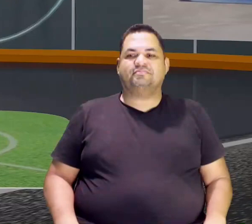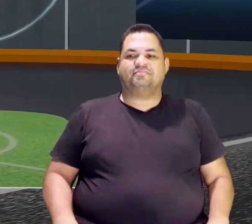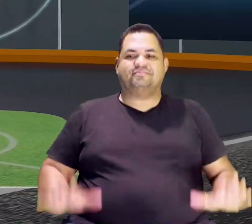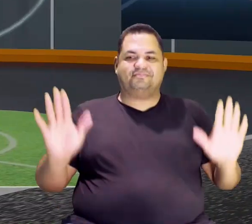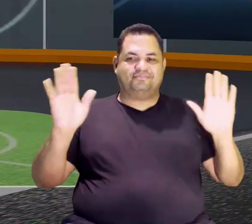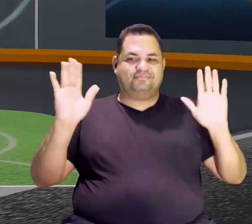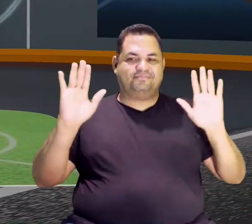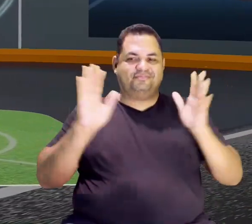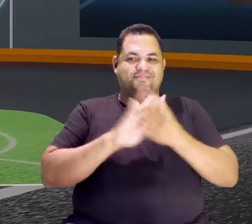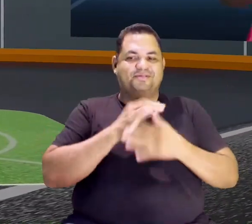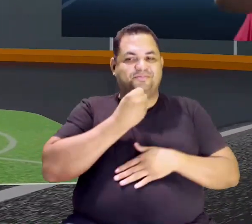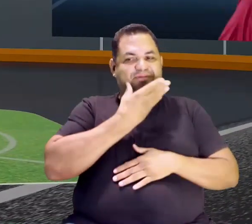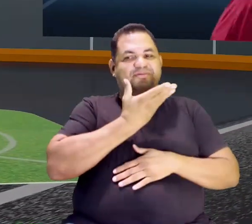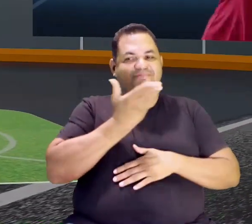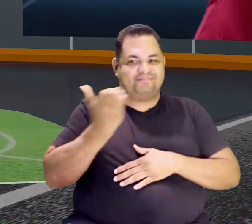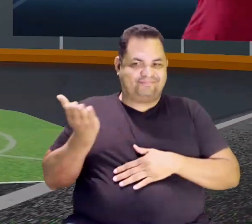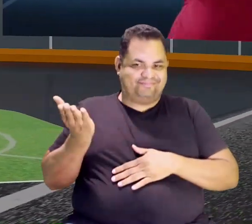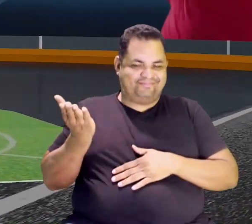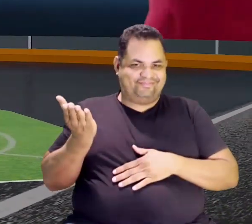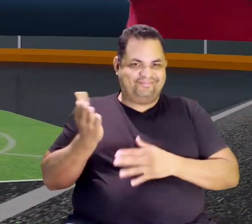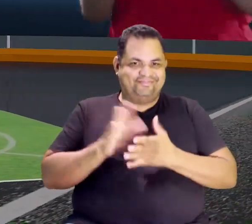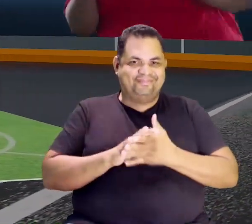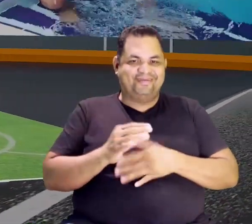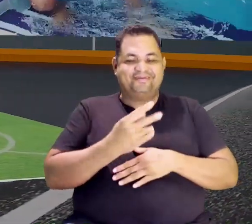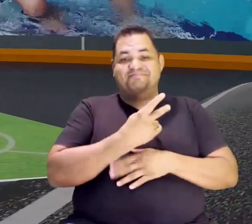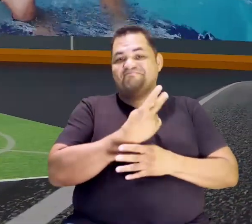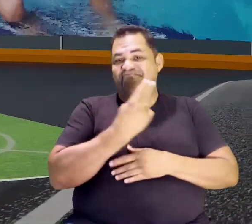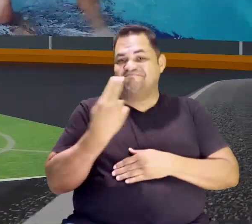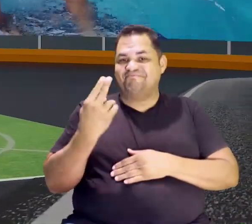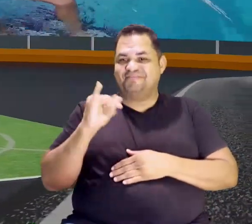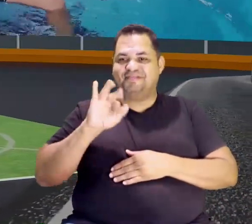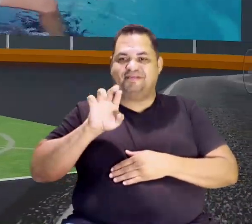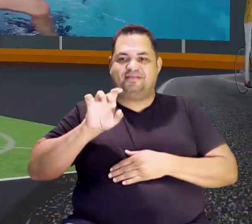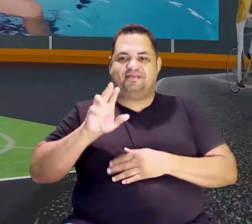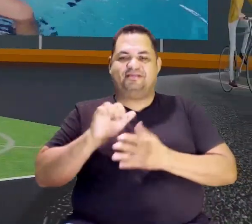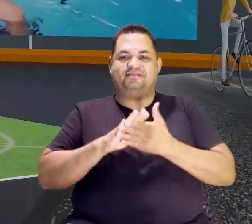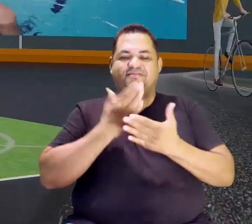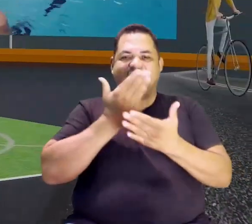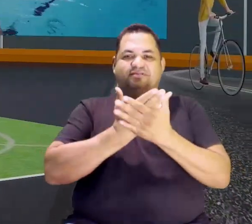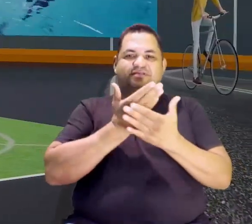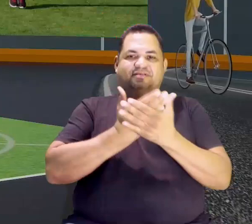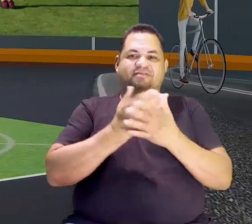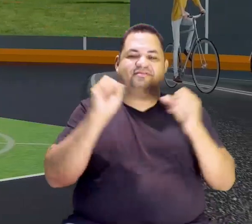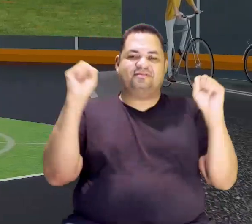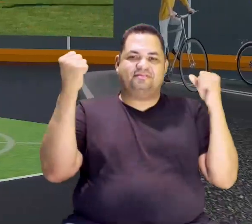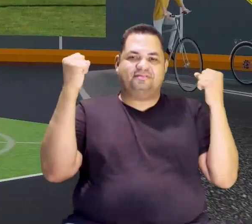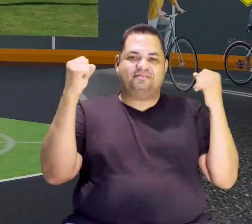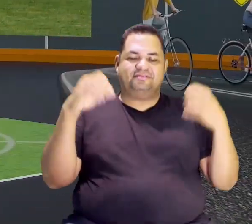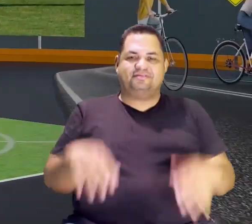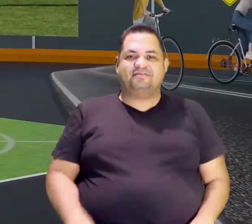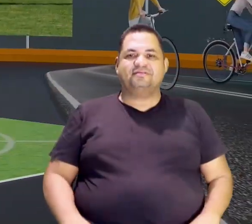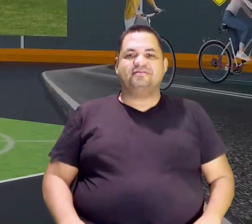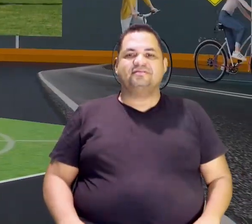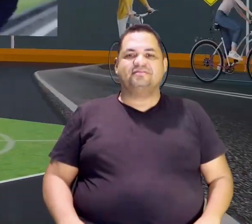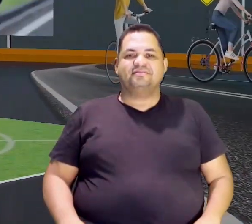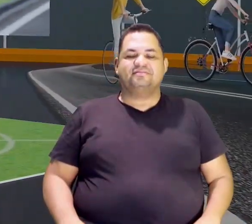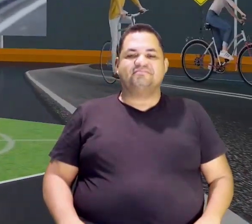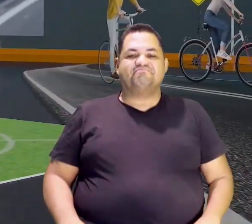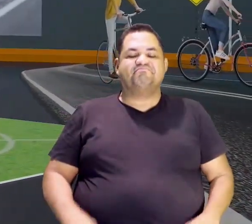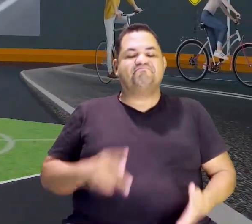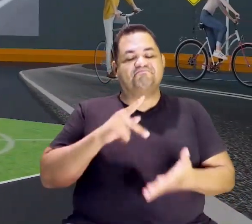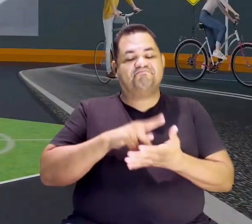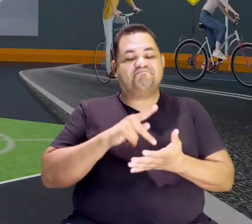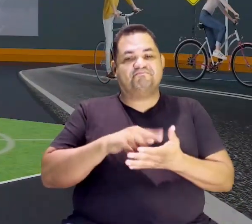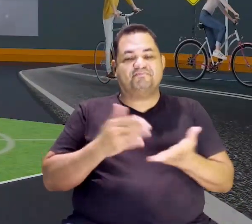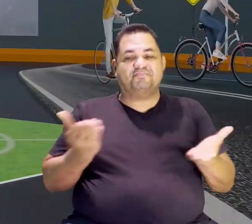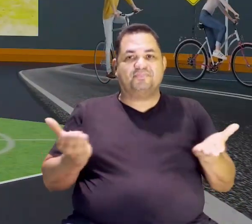Olá, tudo bem, gente? Olha aqui a Prof. Iris mais uma vez na aula de Educação Física, lógico, claro. Como é